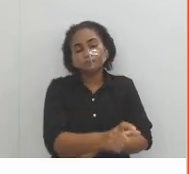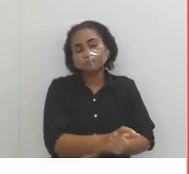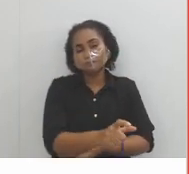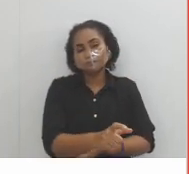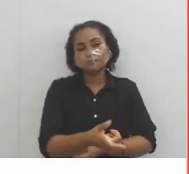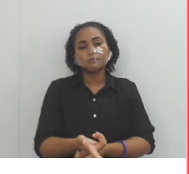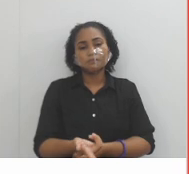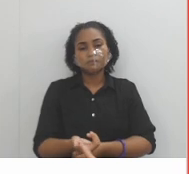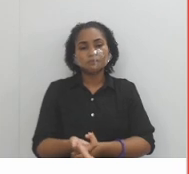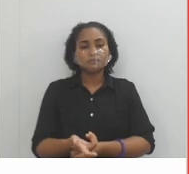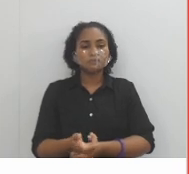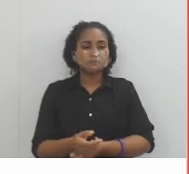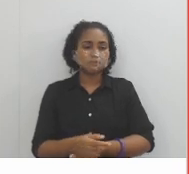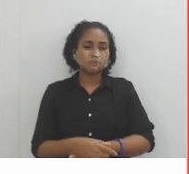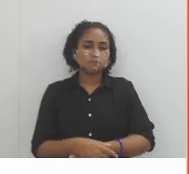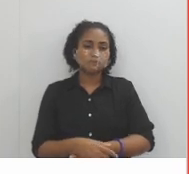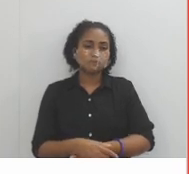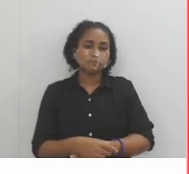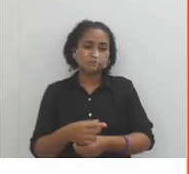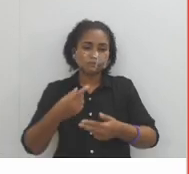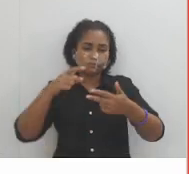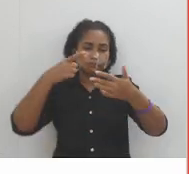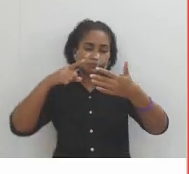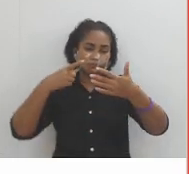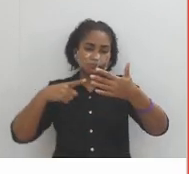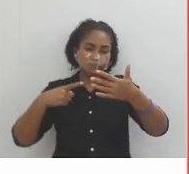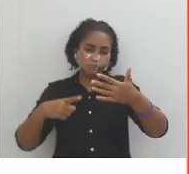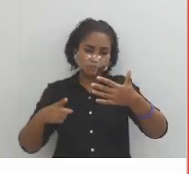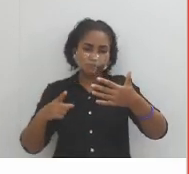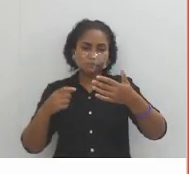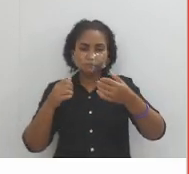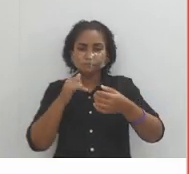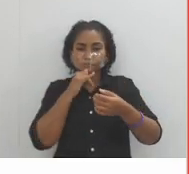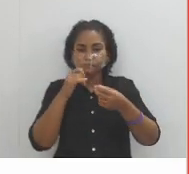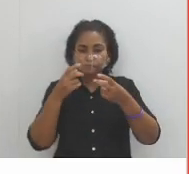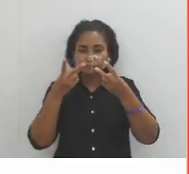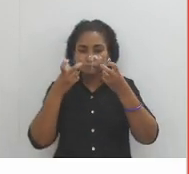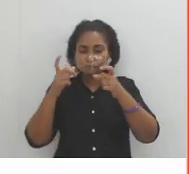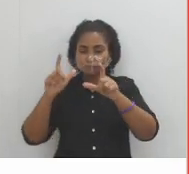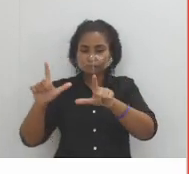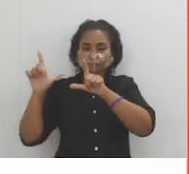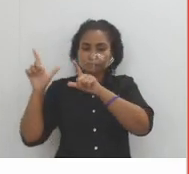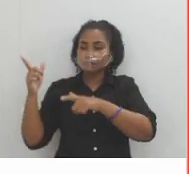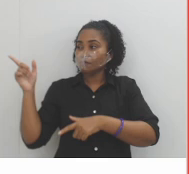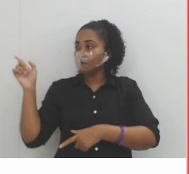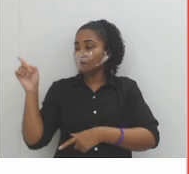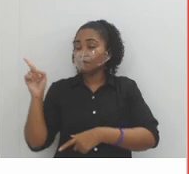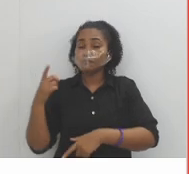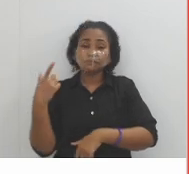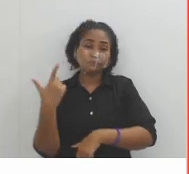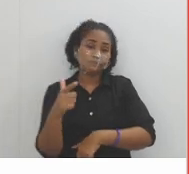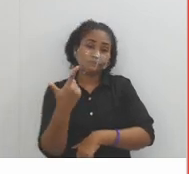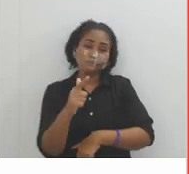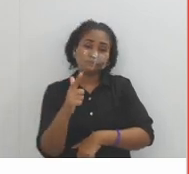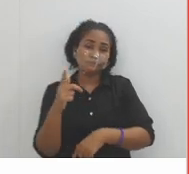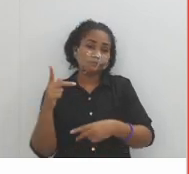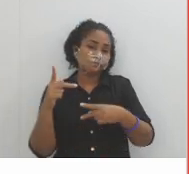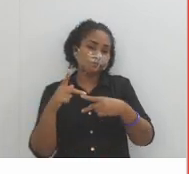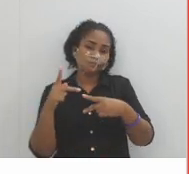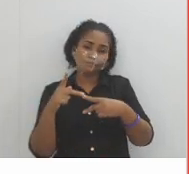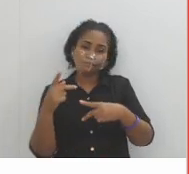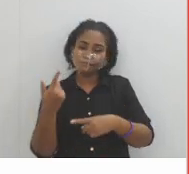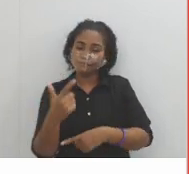aquele, aquela, aí nos exemplos, tá certo? Aquele, aquela, não existe preposição nenhuma aí no